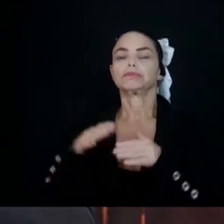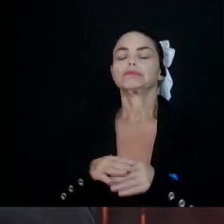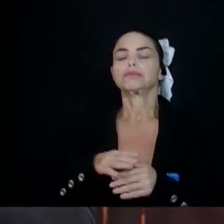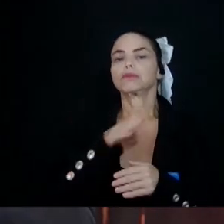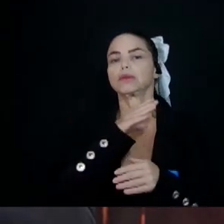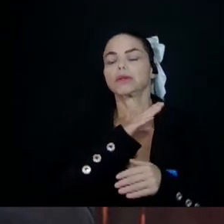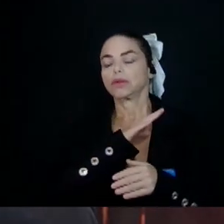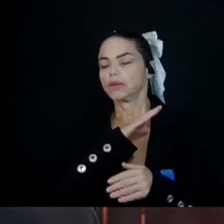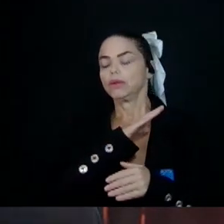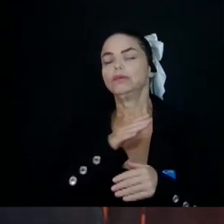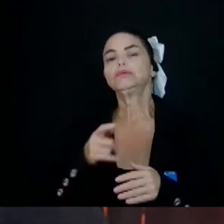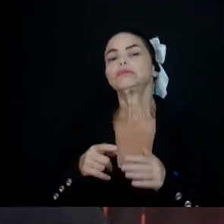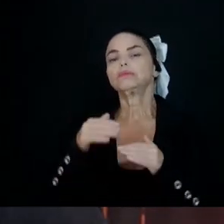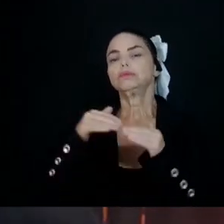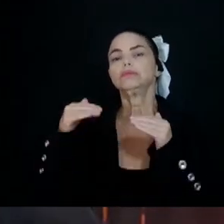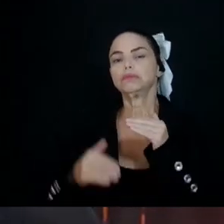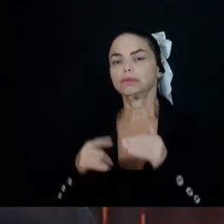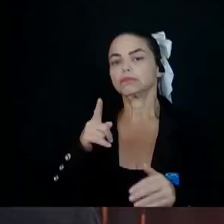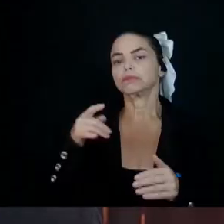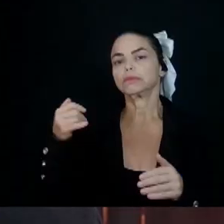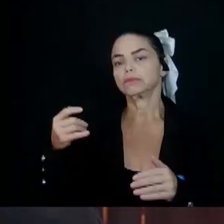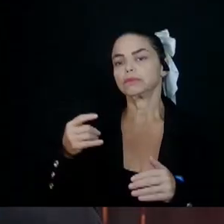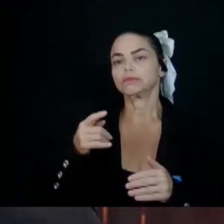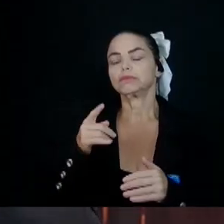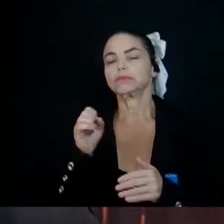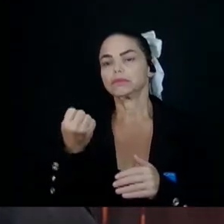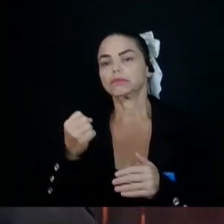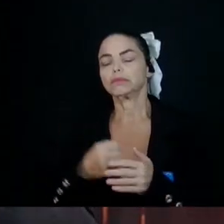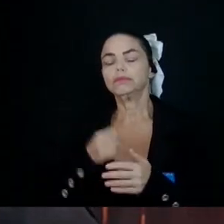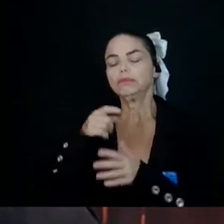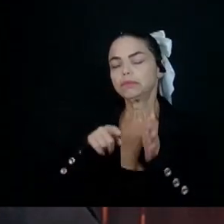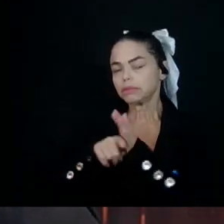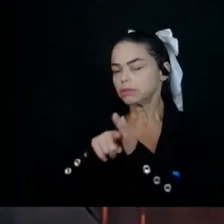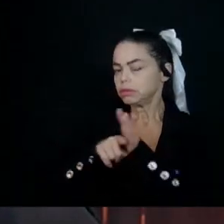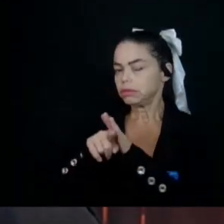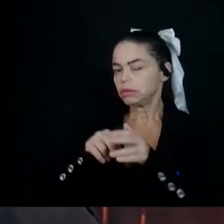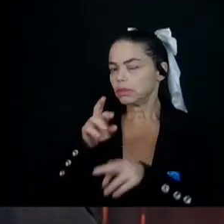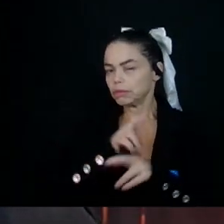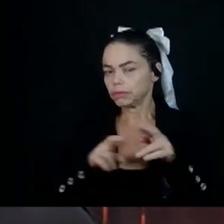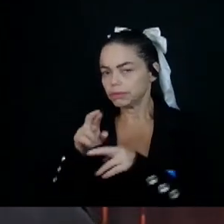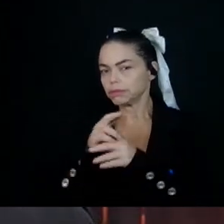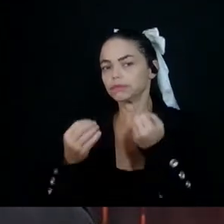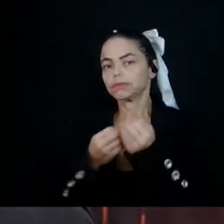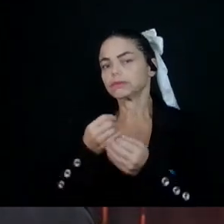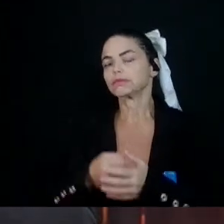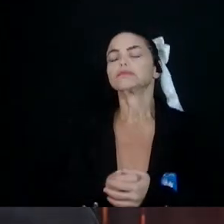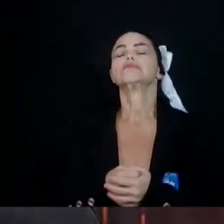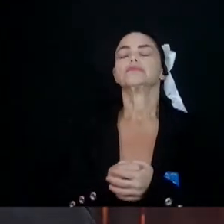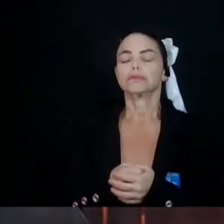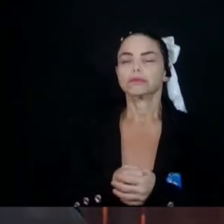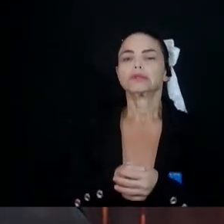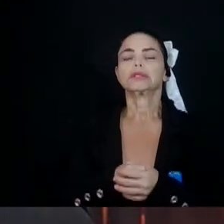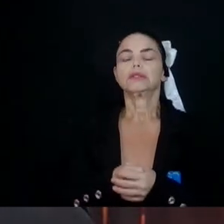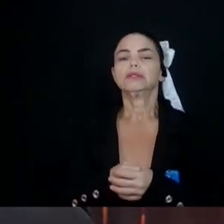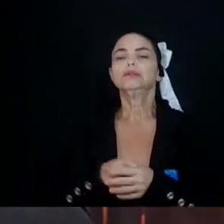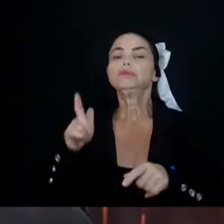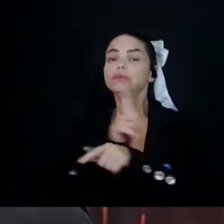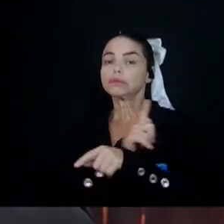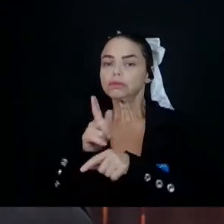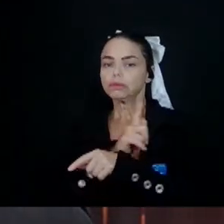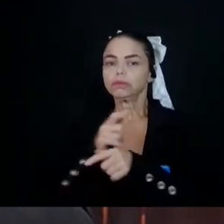Então, assim, toda essa fiscalização, como vai ser feita essa fiscalização, como vai ser feita essa gestão